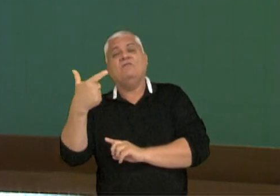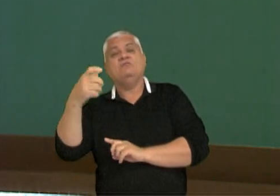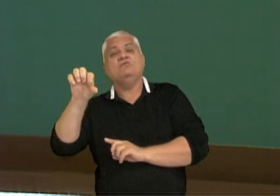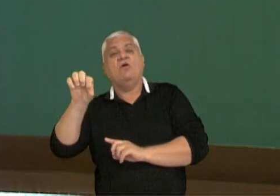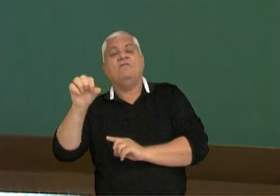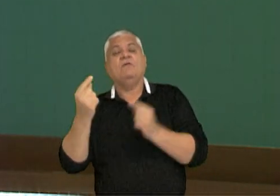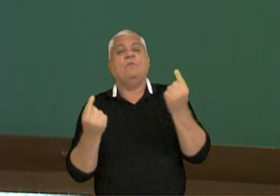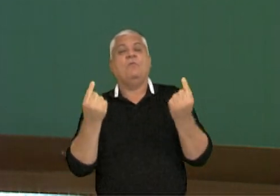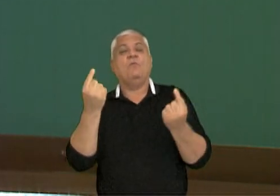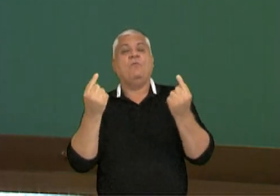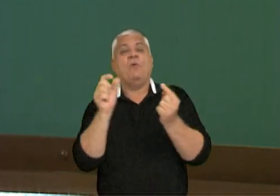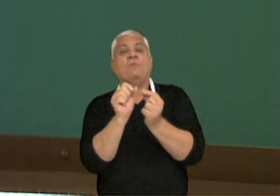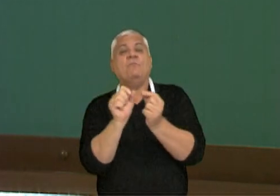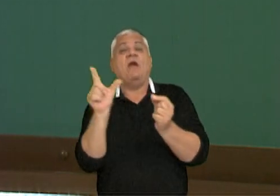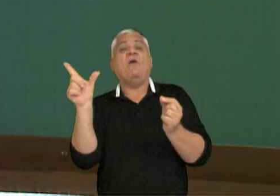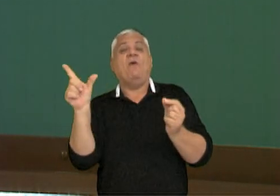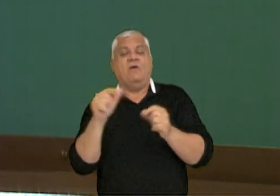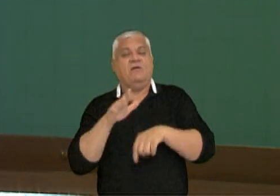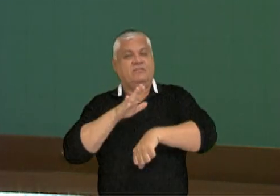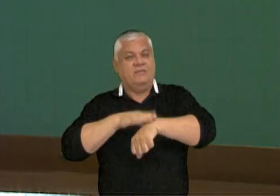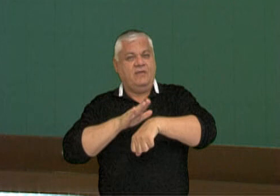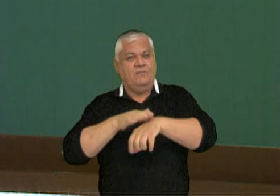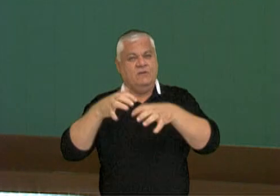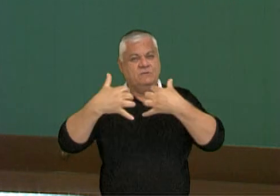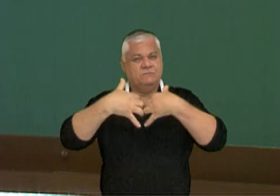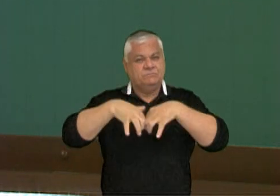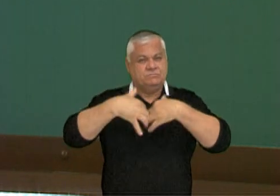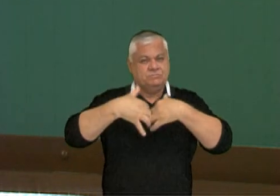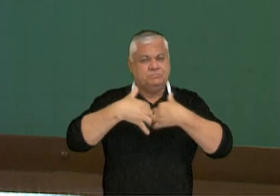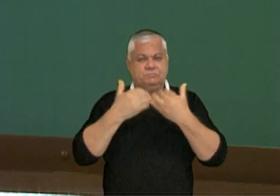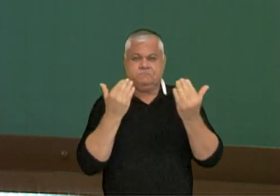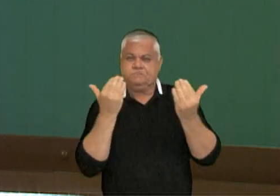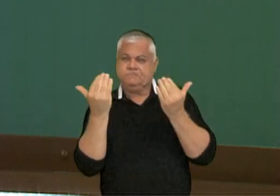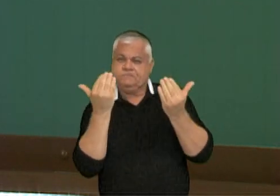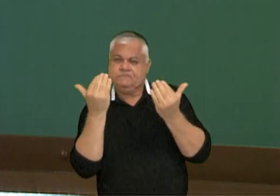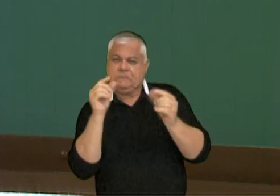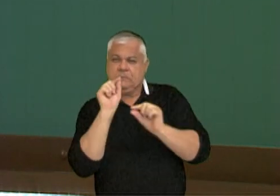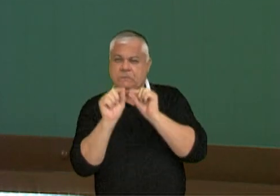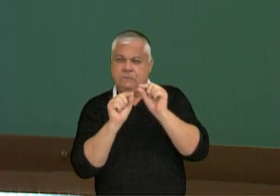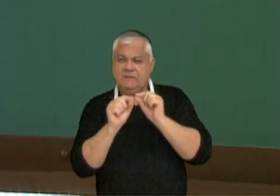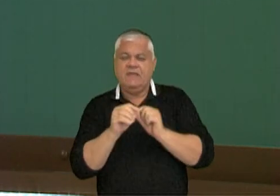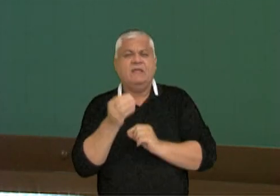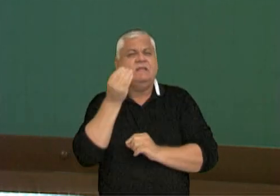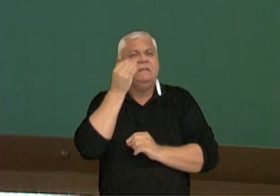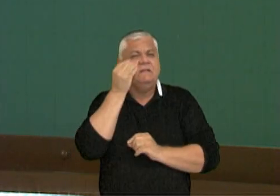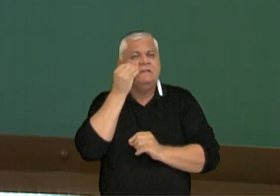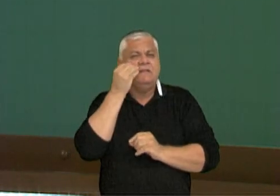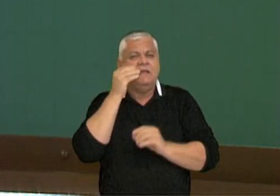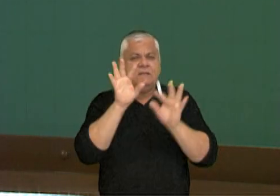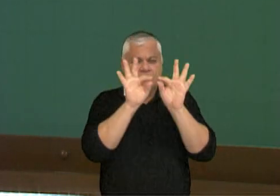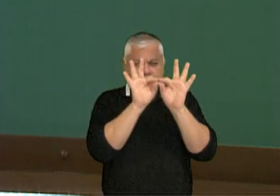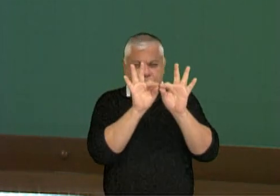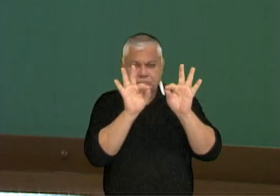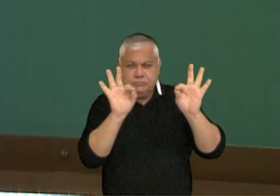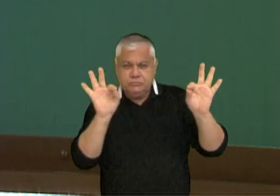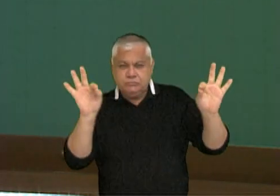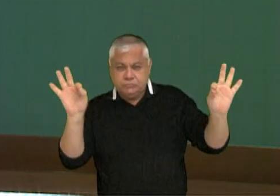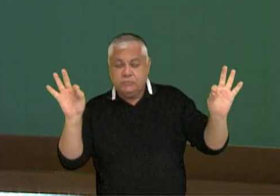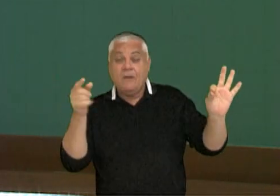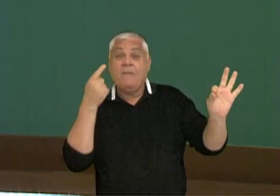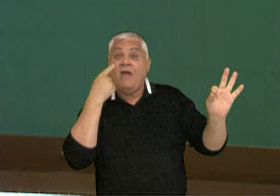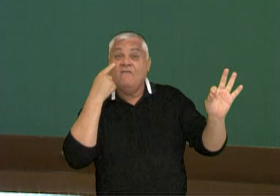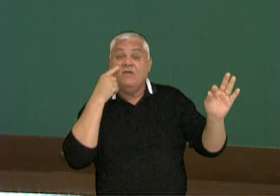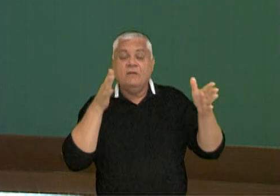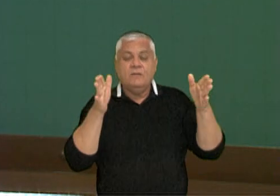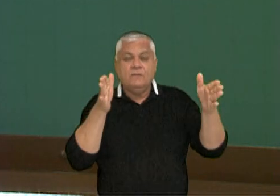1,29. Então, a professora vai dar um tempinho para vocês analisarem. Tentem colocar na reta, tá? Mas